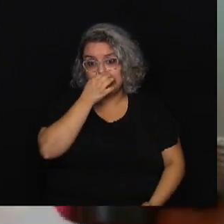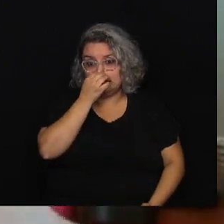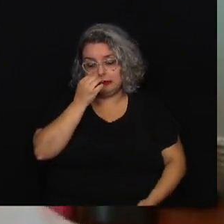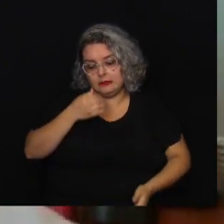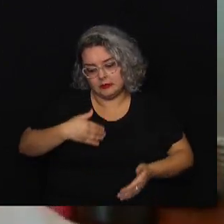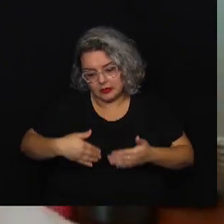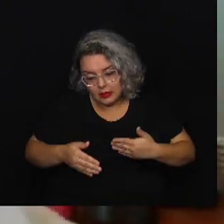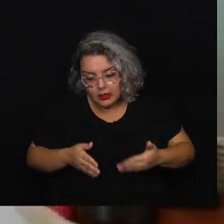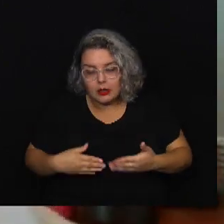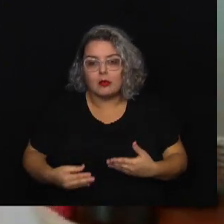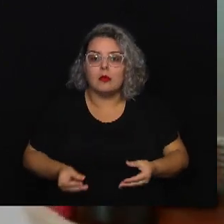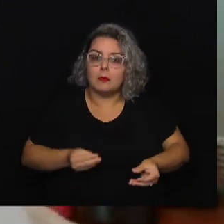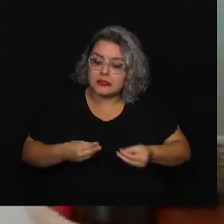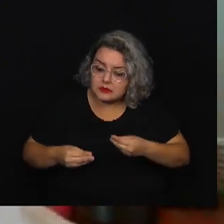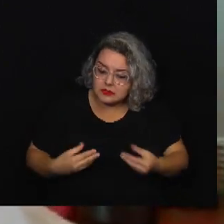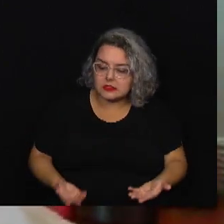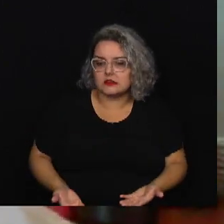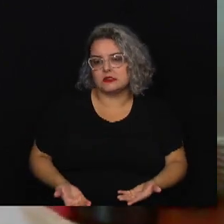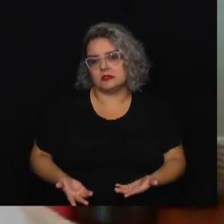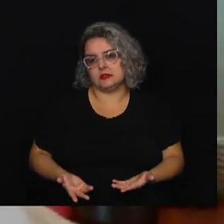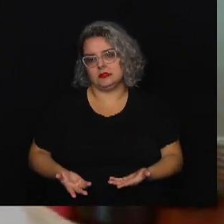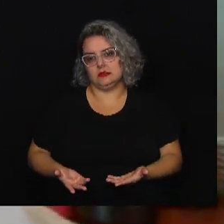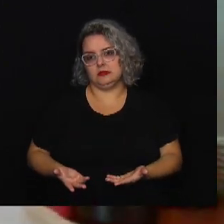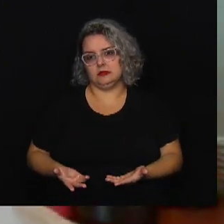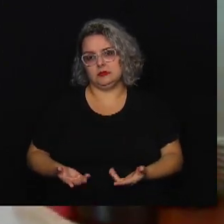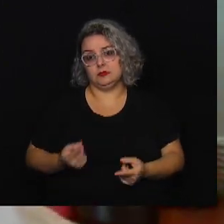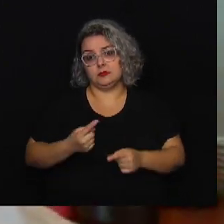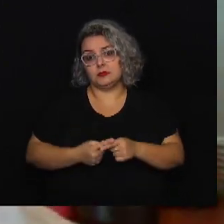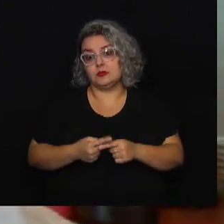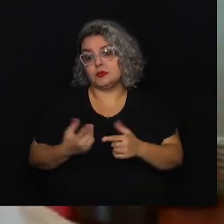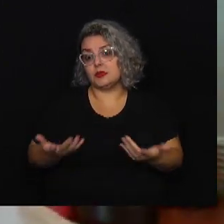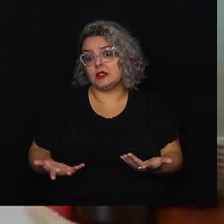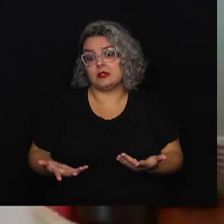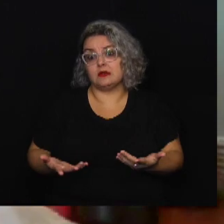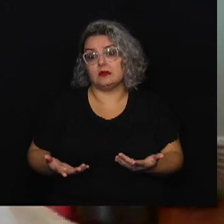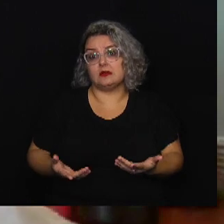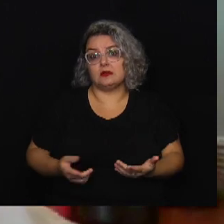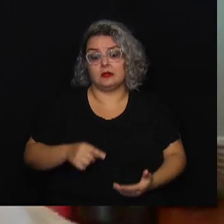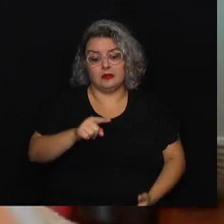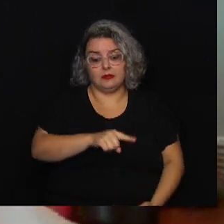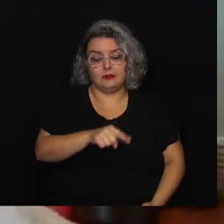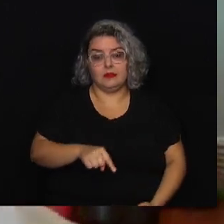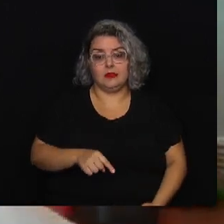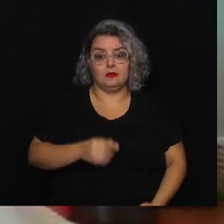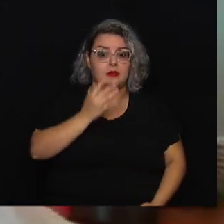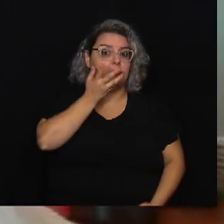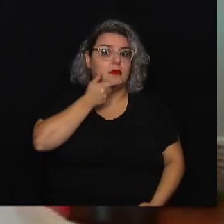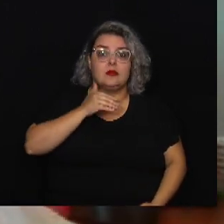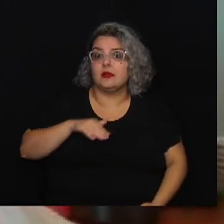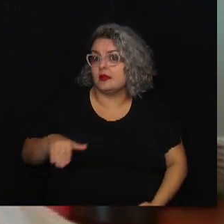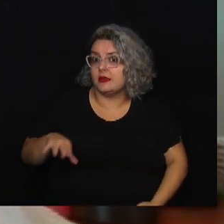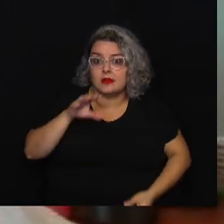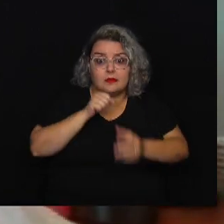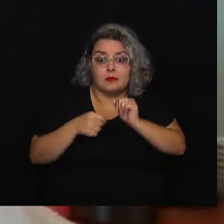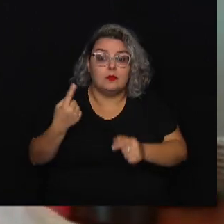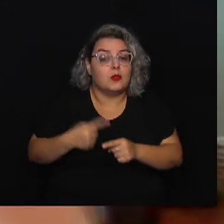seja mais permeável, né? Porque a gente vai reprovando a criança porque ela não aprendeu o que eu não ensinei.